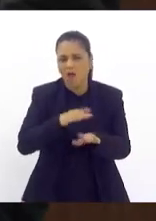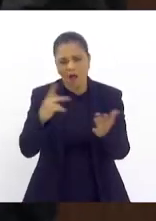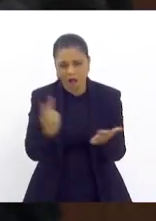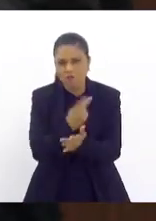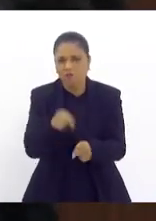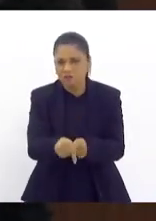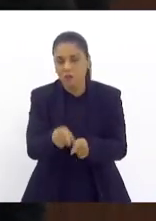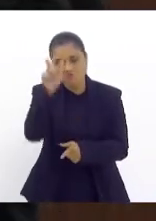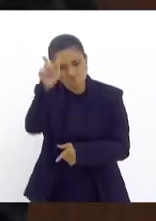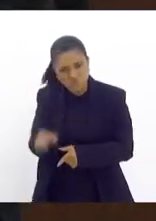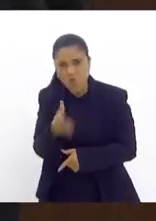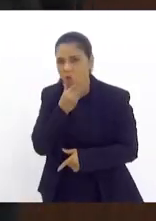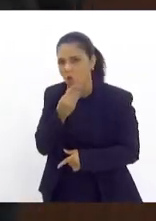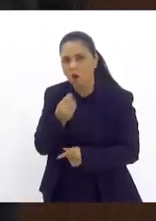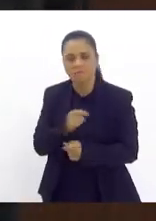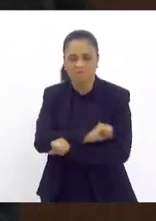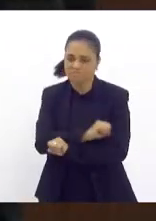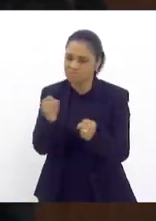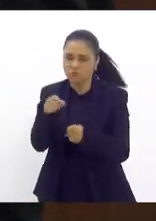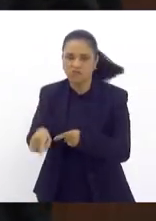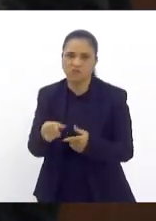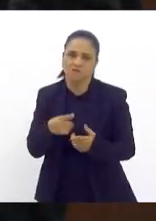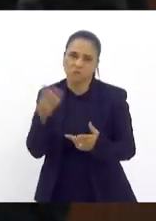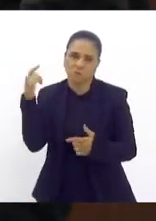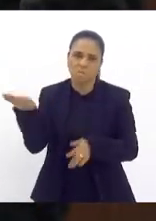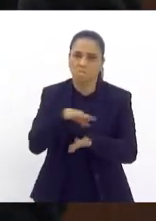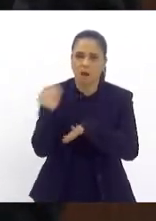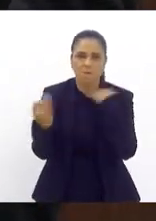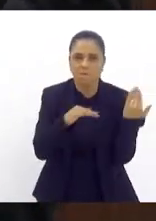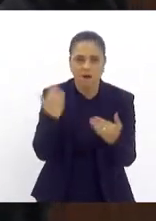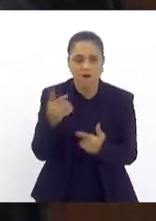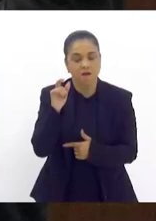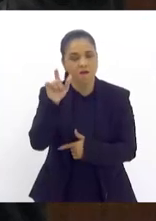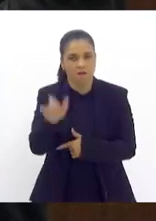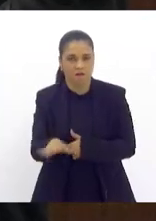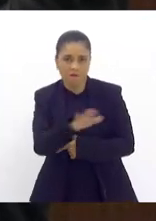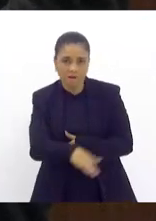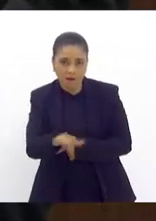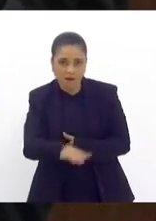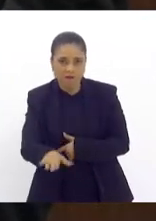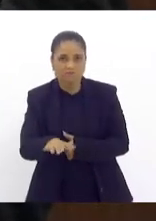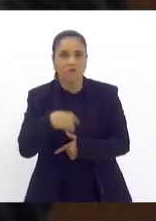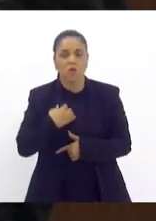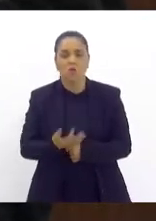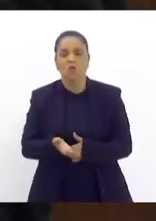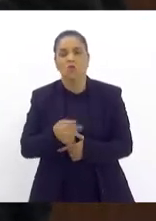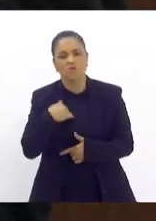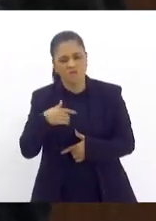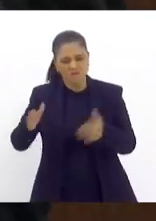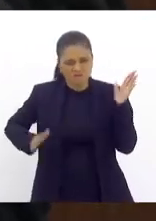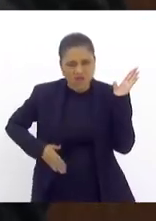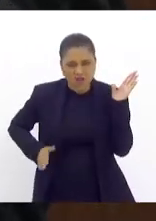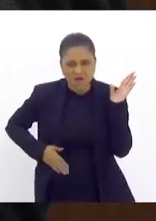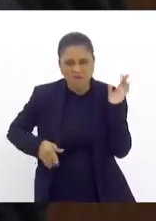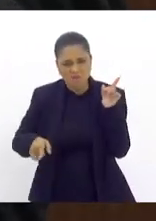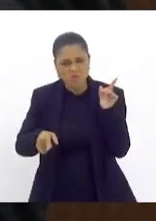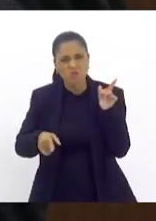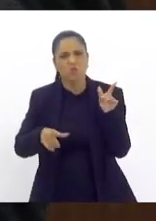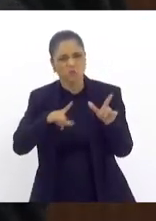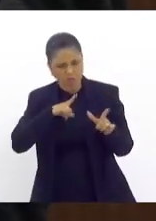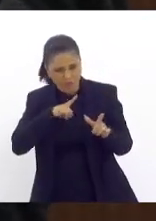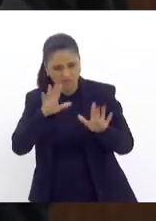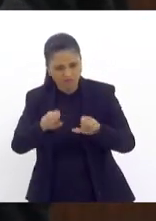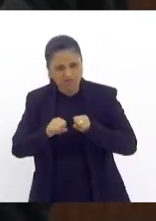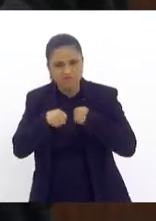esse covarde não teria feito o que fez. Me admira muito que haja alguns vagabundos que defendam e